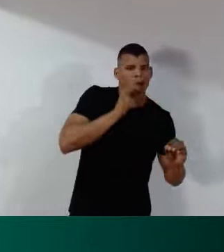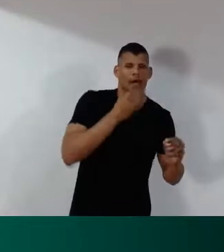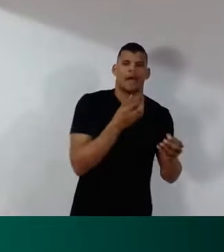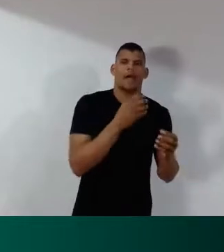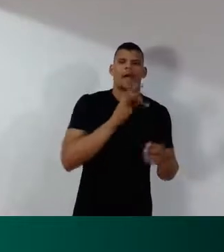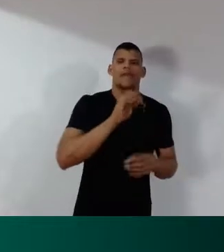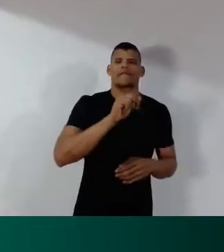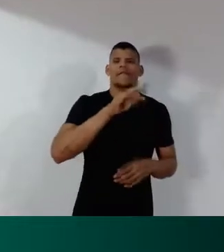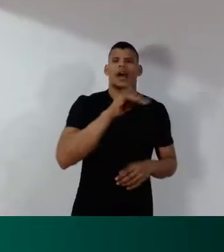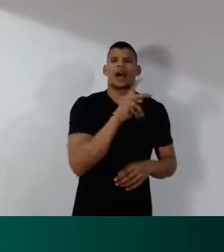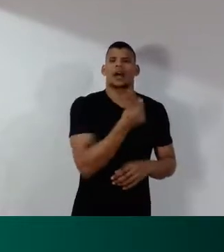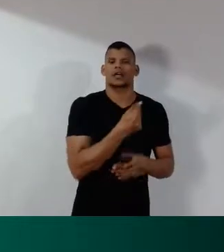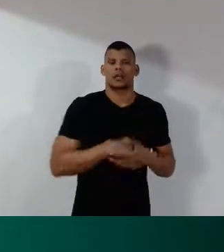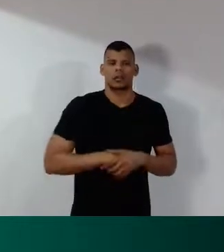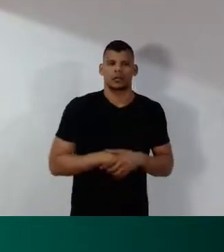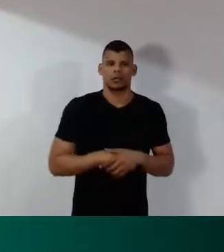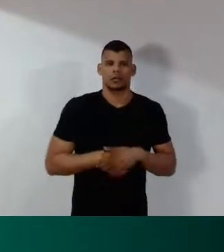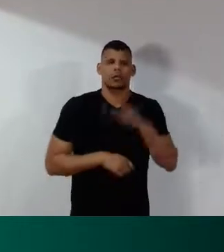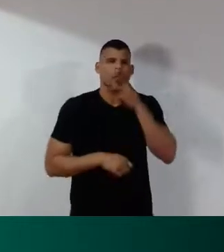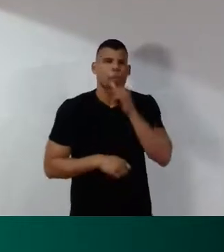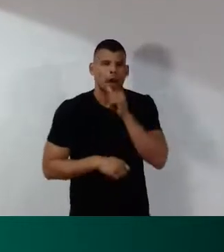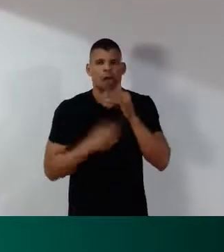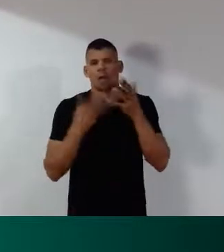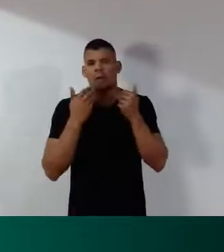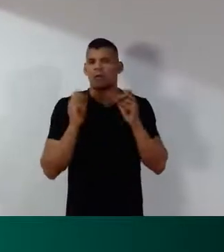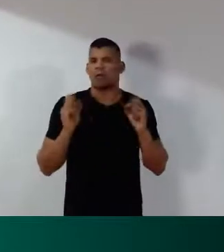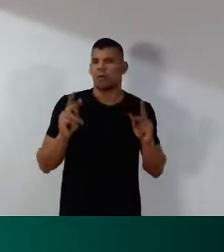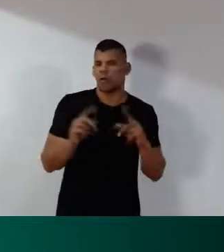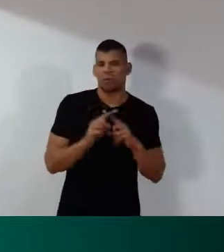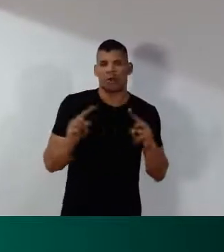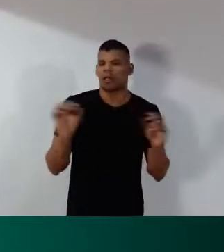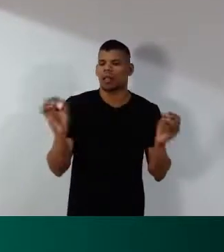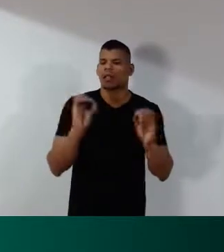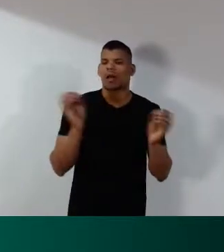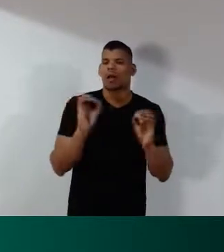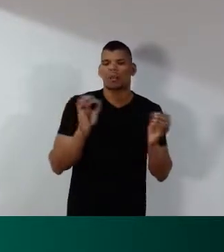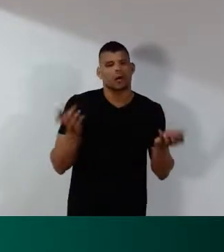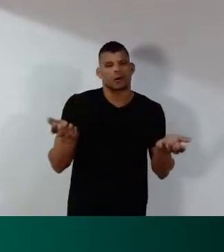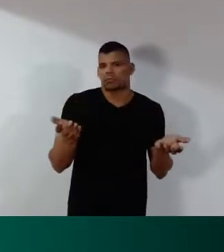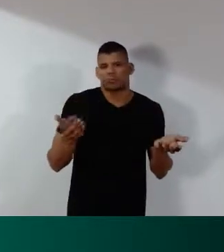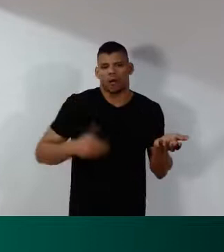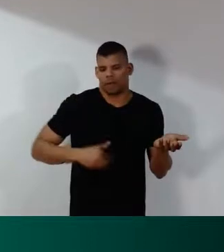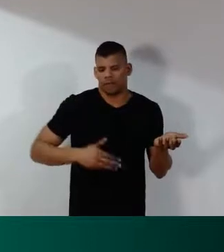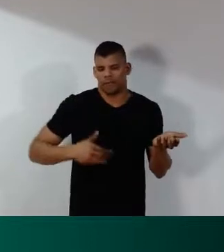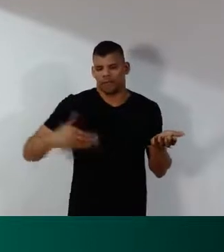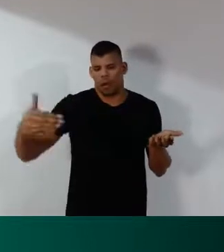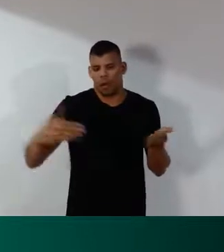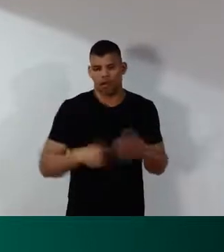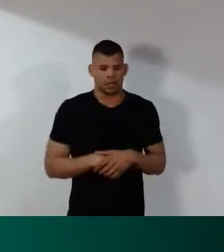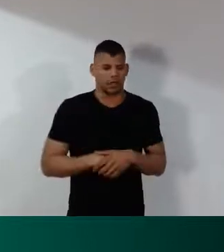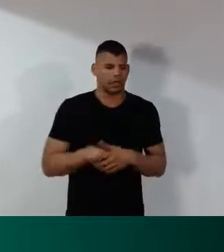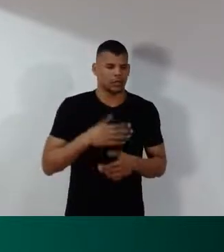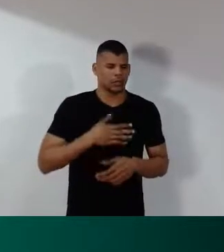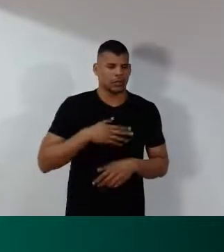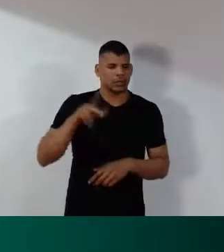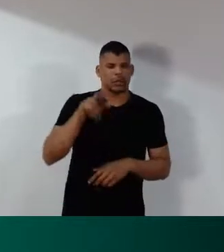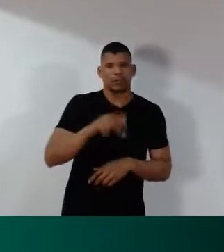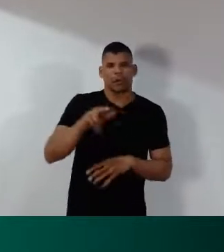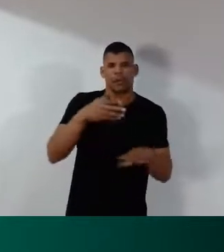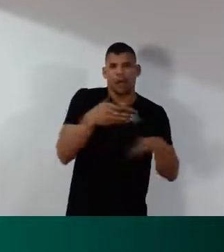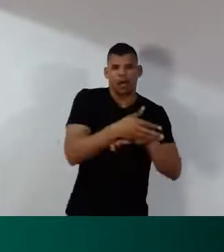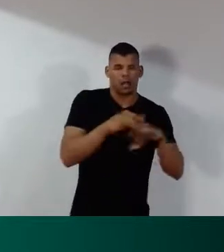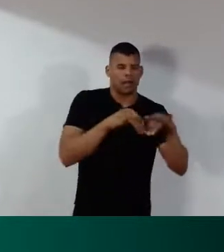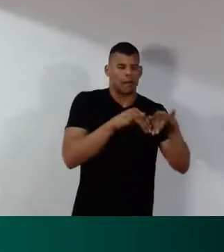e no outro dia se o pai aparecesse com comida a gente comia mas tinha vez que ele não aparecia então às vezes eu e meu irmão assaltava no